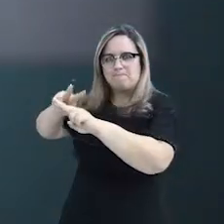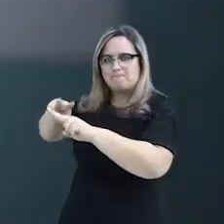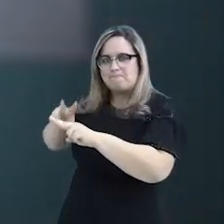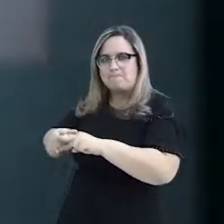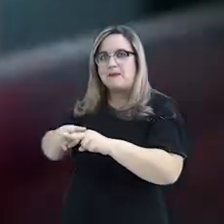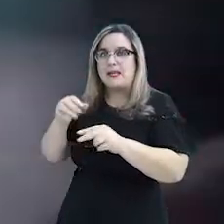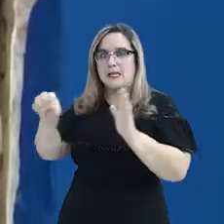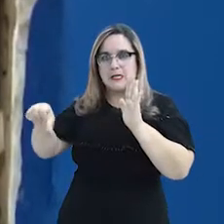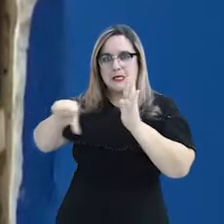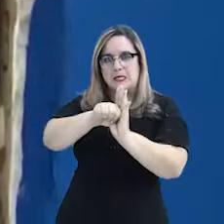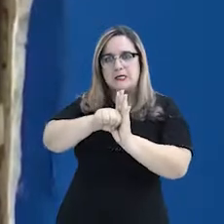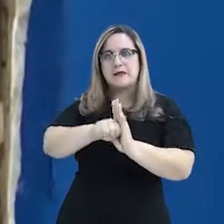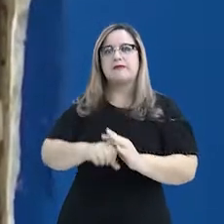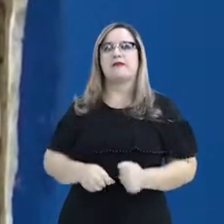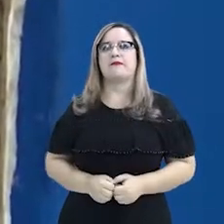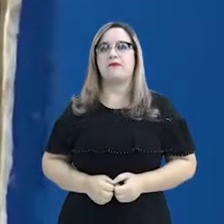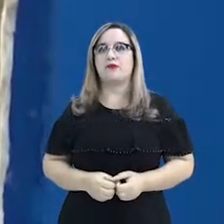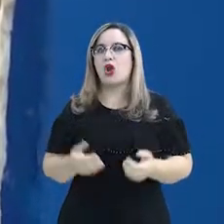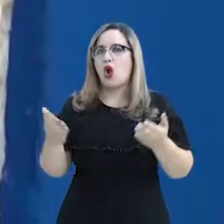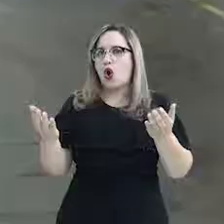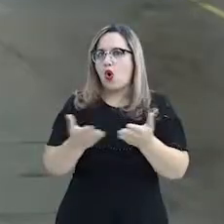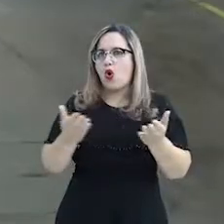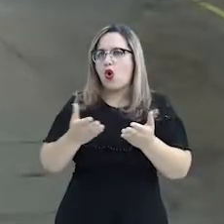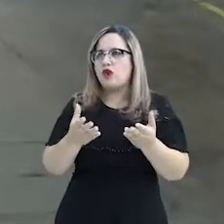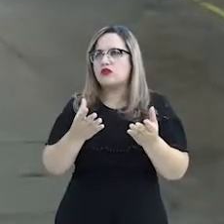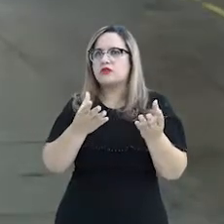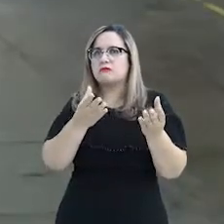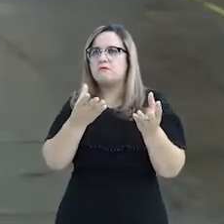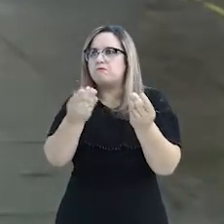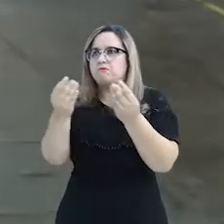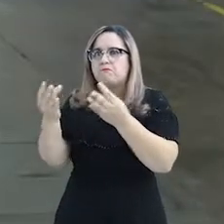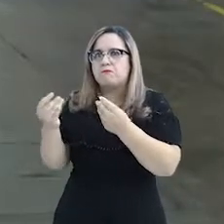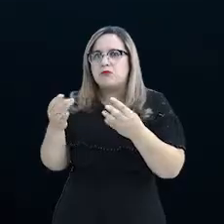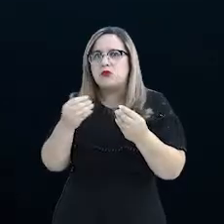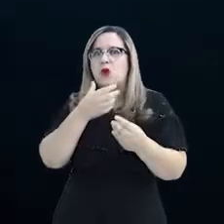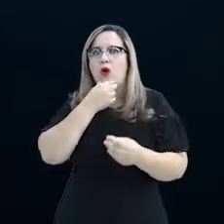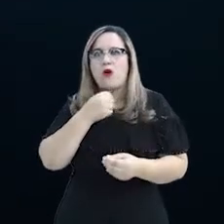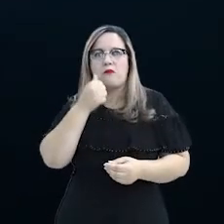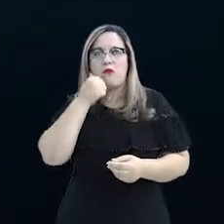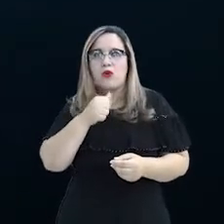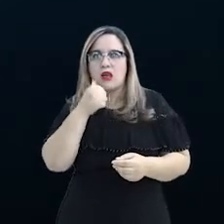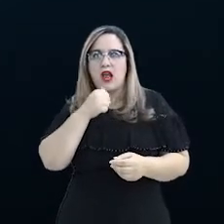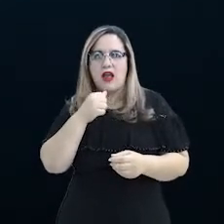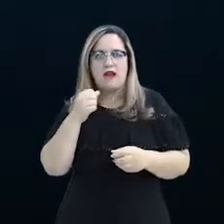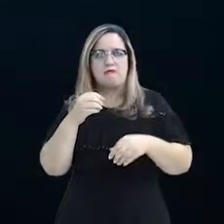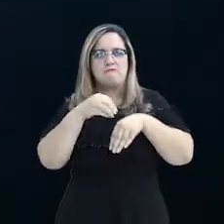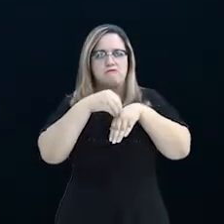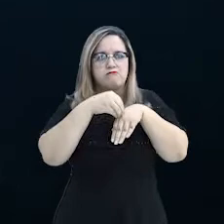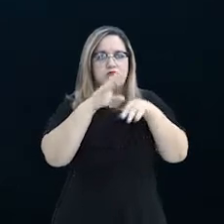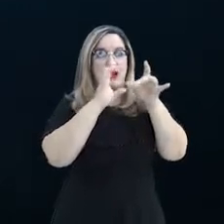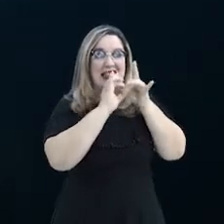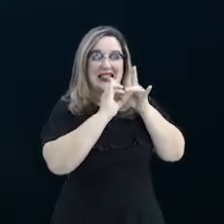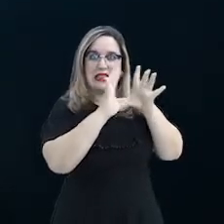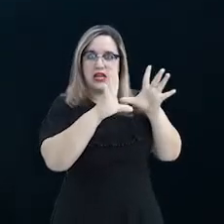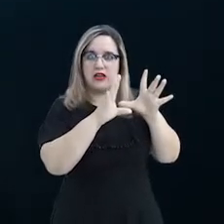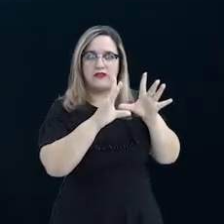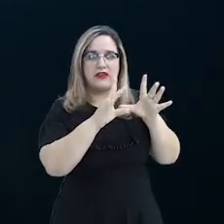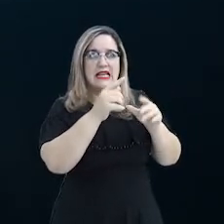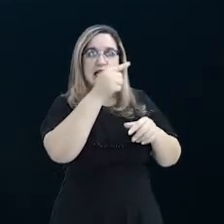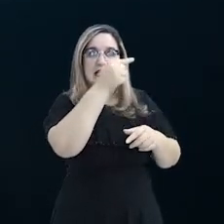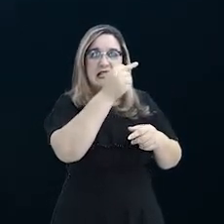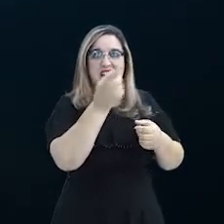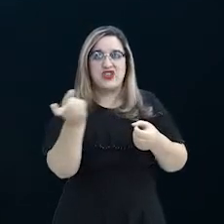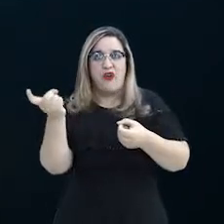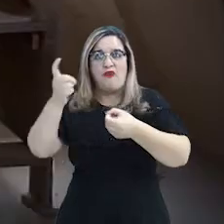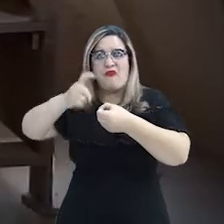cada 10 homens e mulheres que deixam o sistema prisional no Brasil, 7 retornam por novo envolvimento com